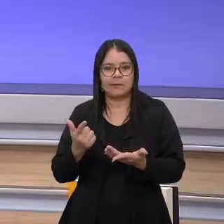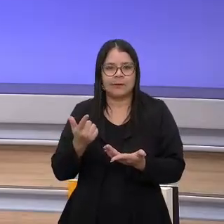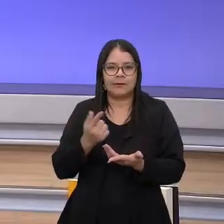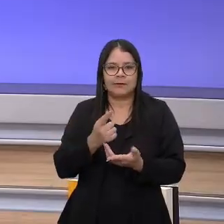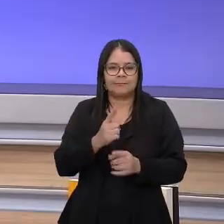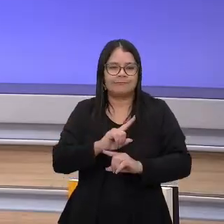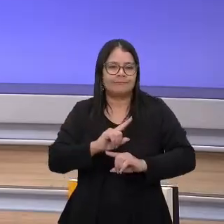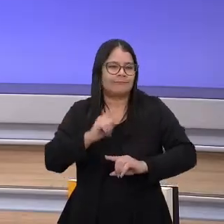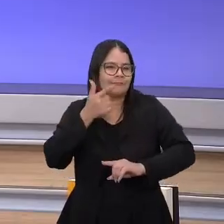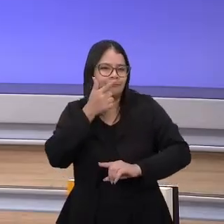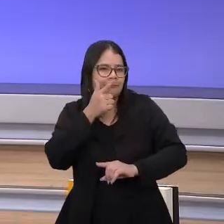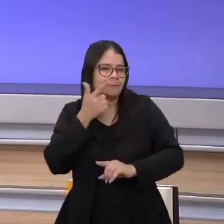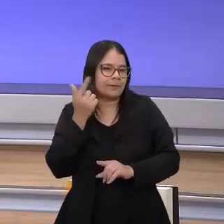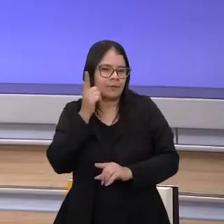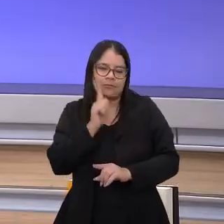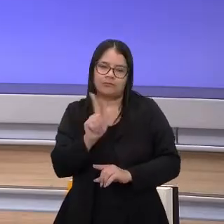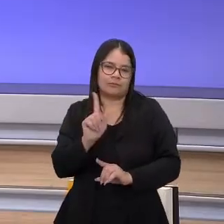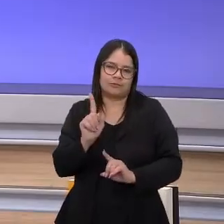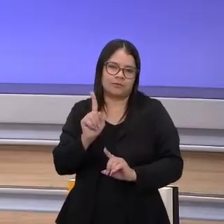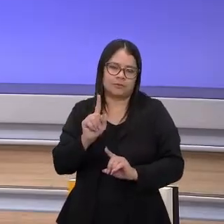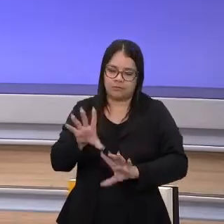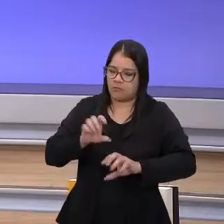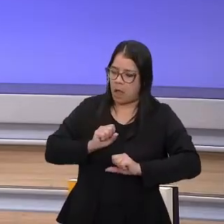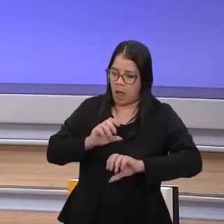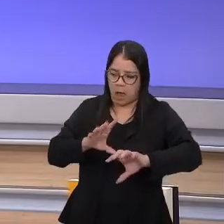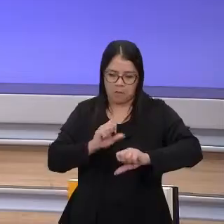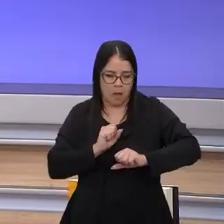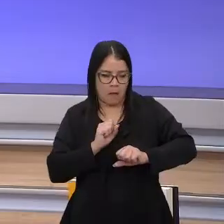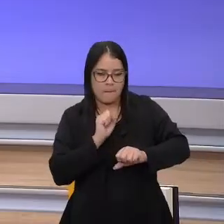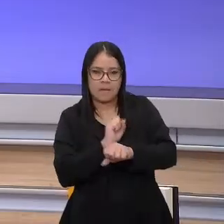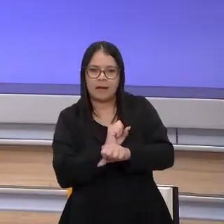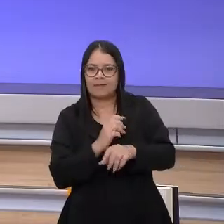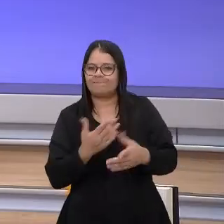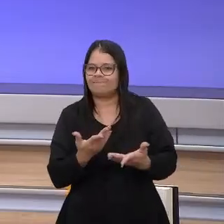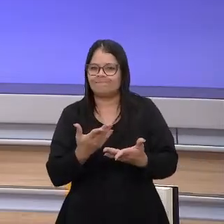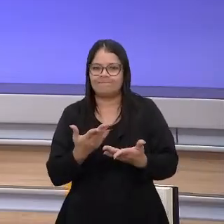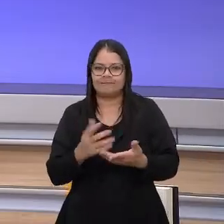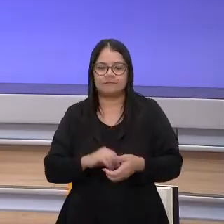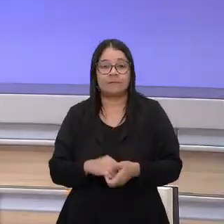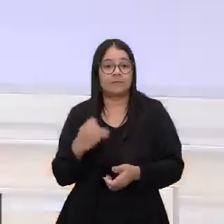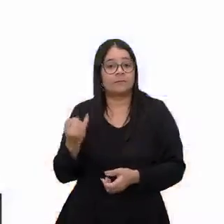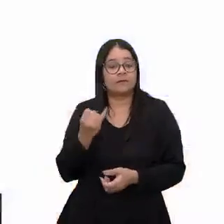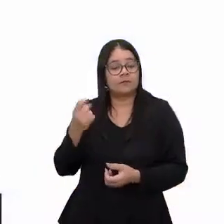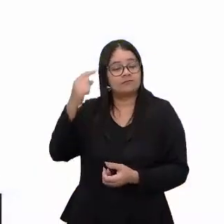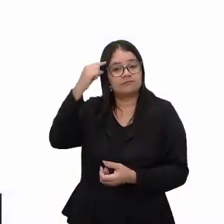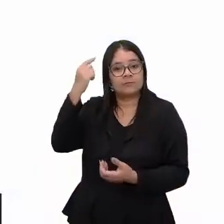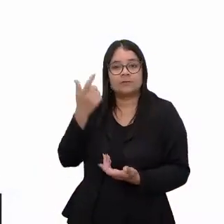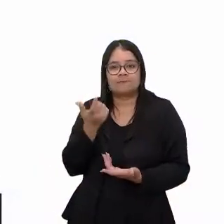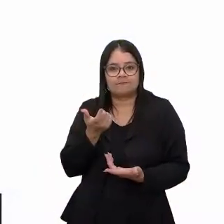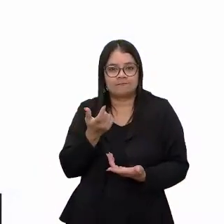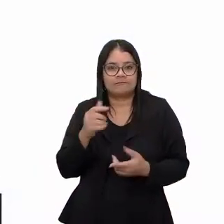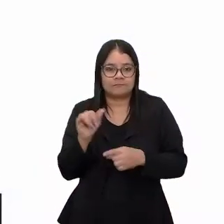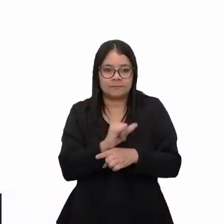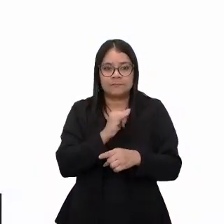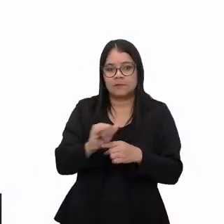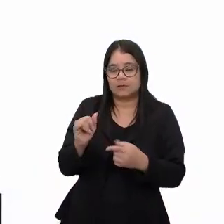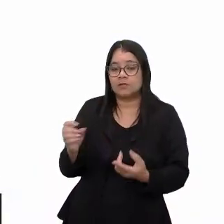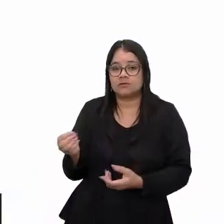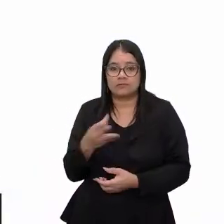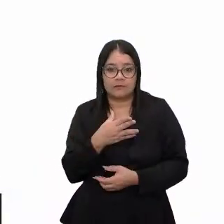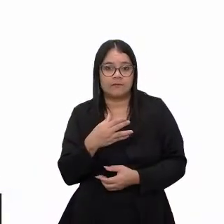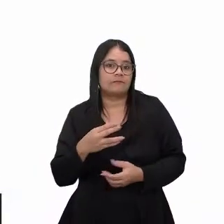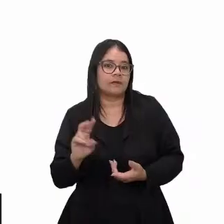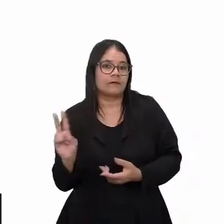conseguimos parar de consumir. Entra essa questão, a importância de estarmos repensando novos hábitos e